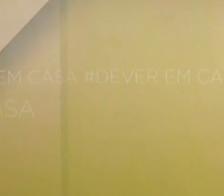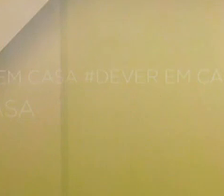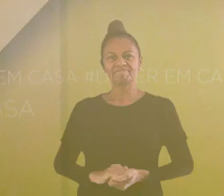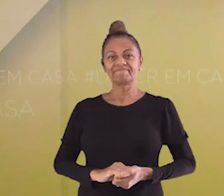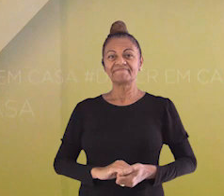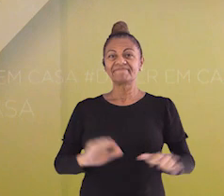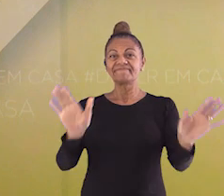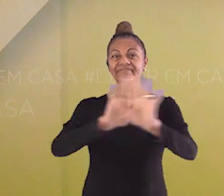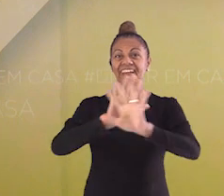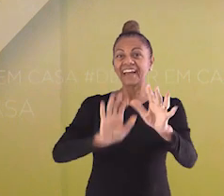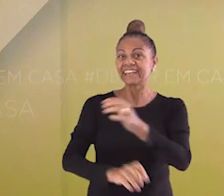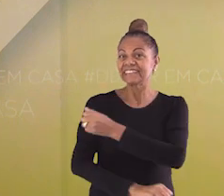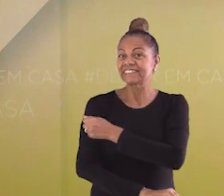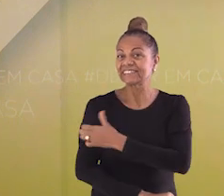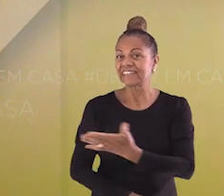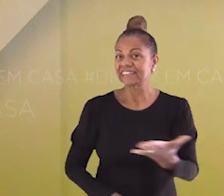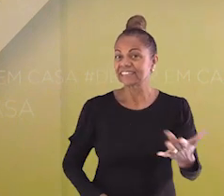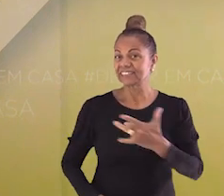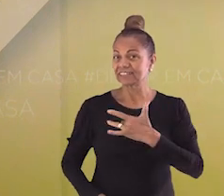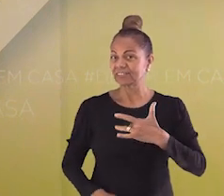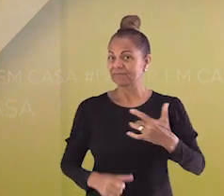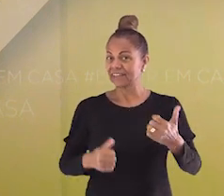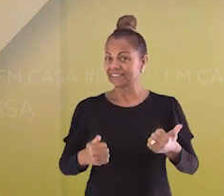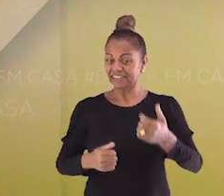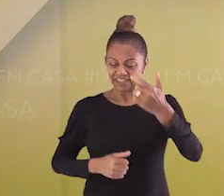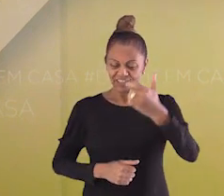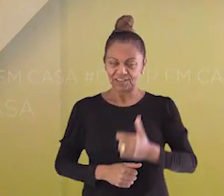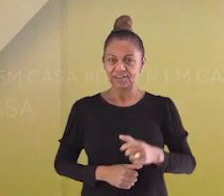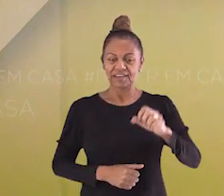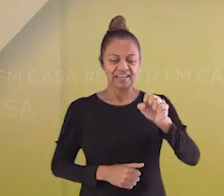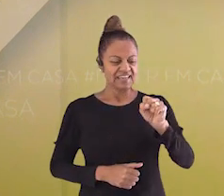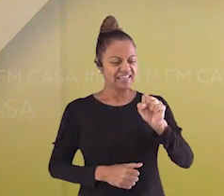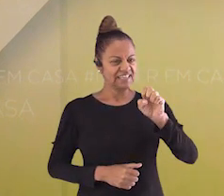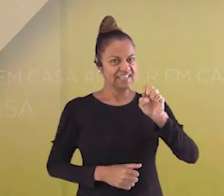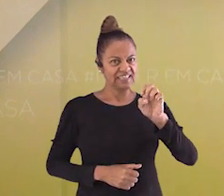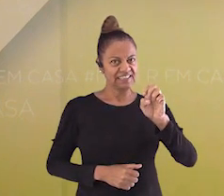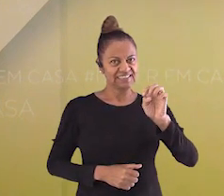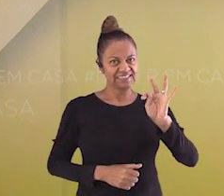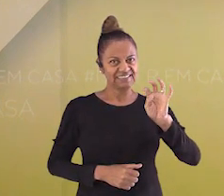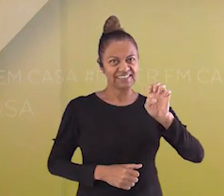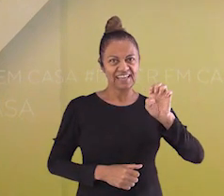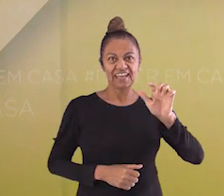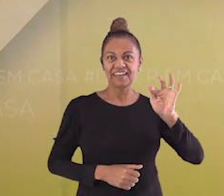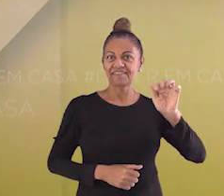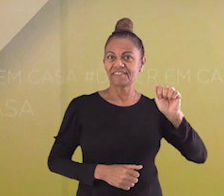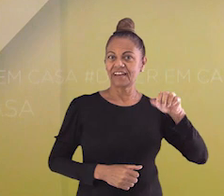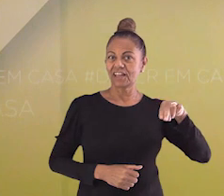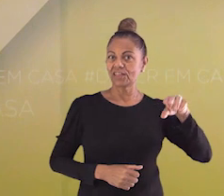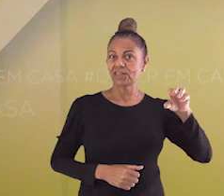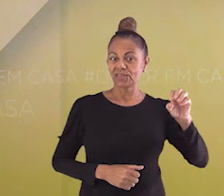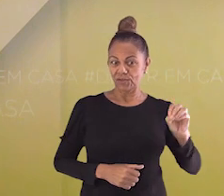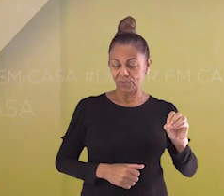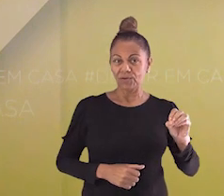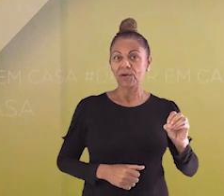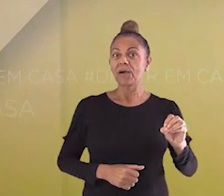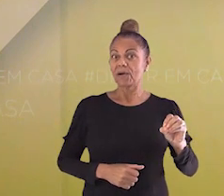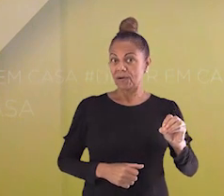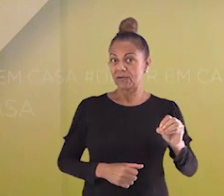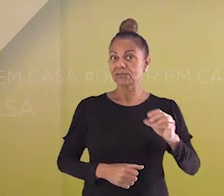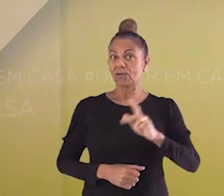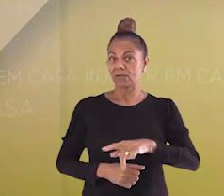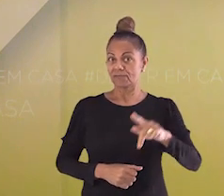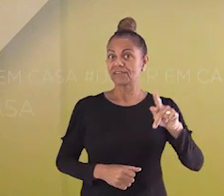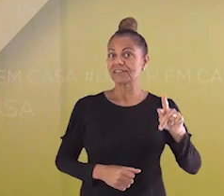E aí, estudantes, tudo bem com vocês? Eu sou Stefano, professor de Ciências da EJA para o 8º e 9º ano. Hoje a nossa aula será